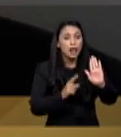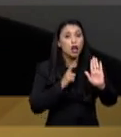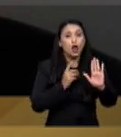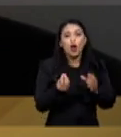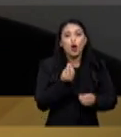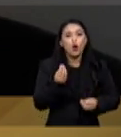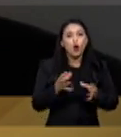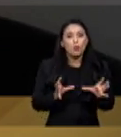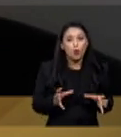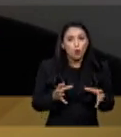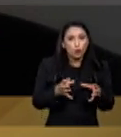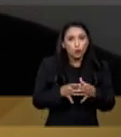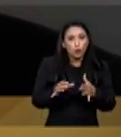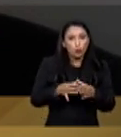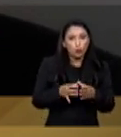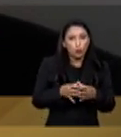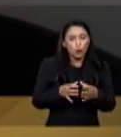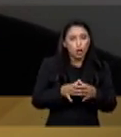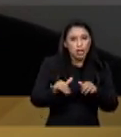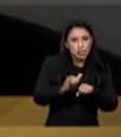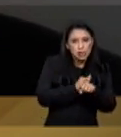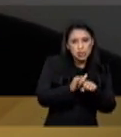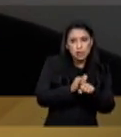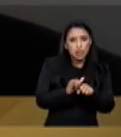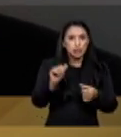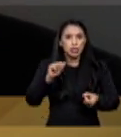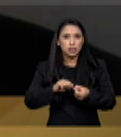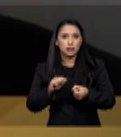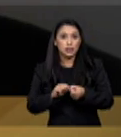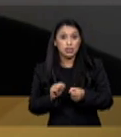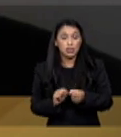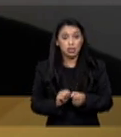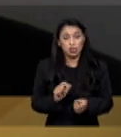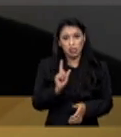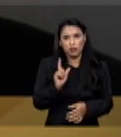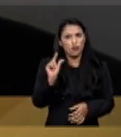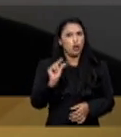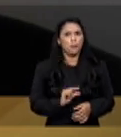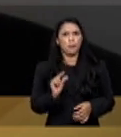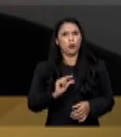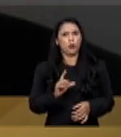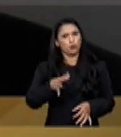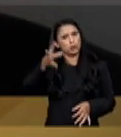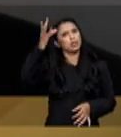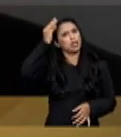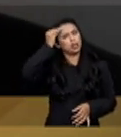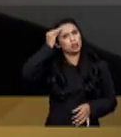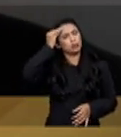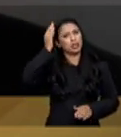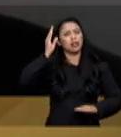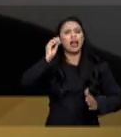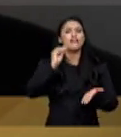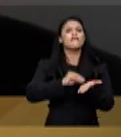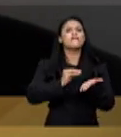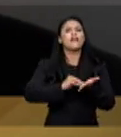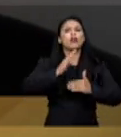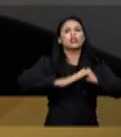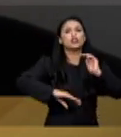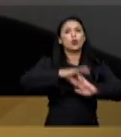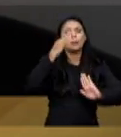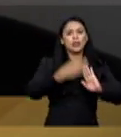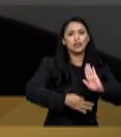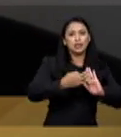grupo criminoso organizado, não foram poucas as pretensões de reconhecimento da incompetência do juiz